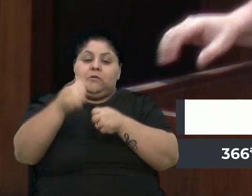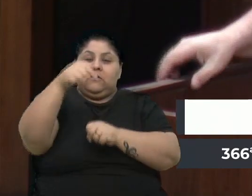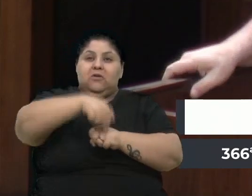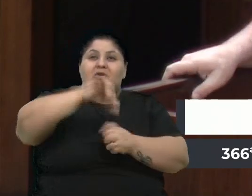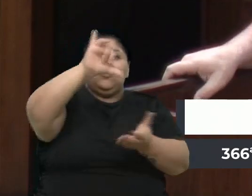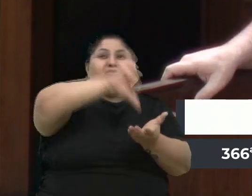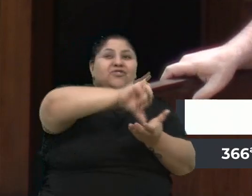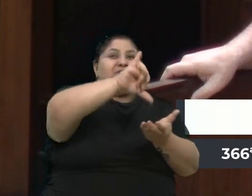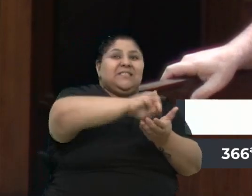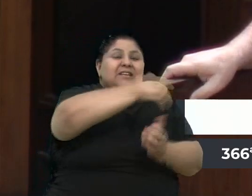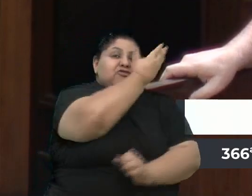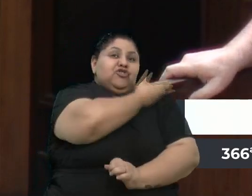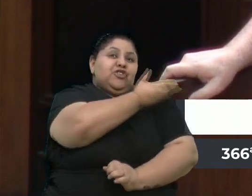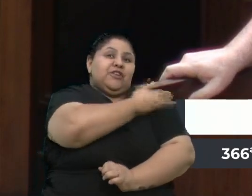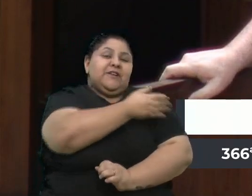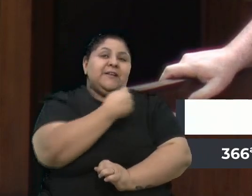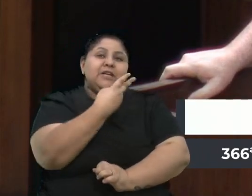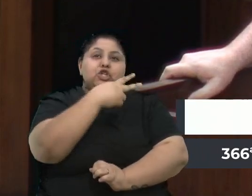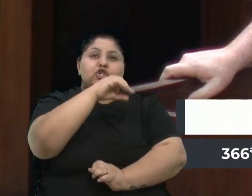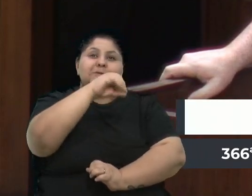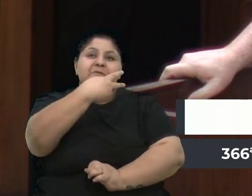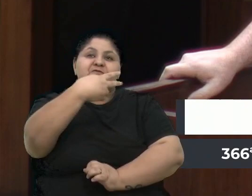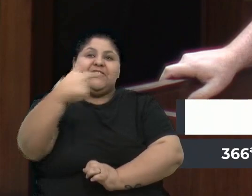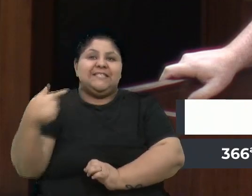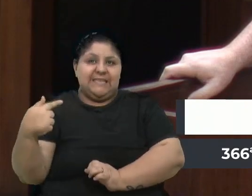Copa de 2020 e 2027.